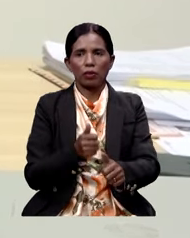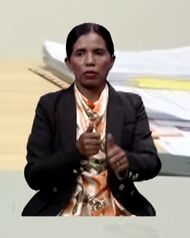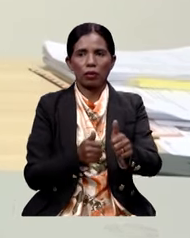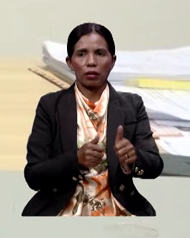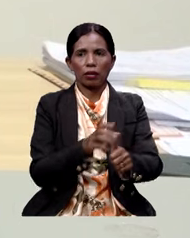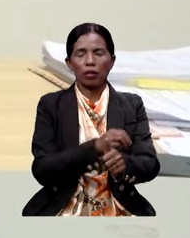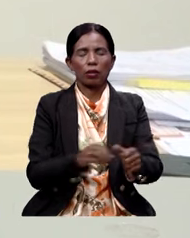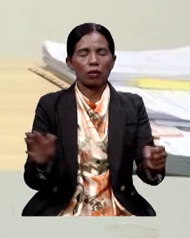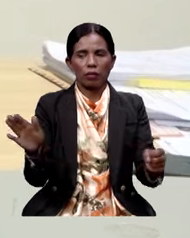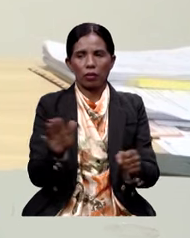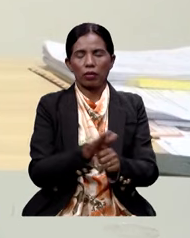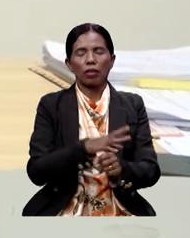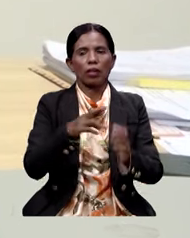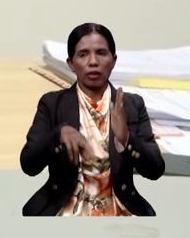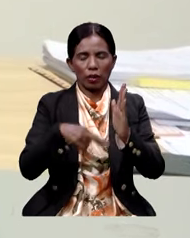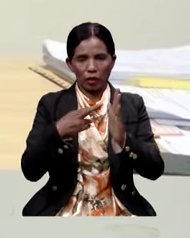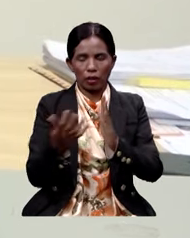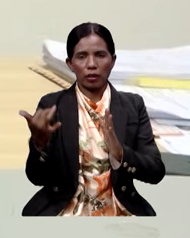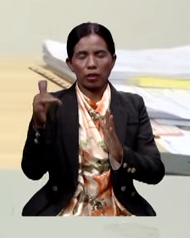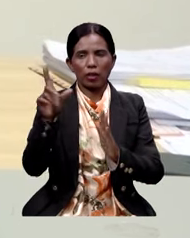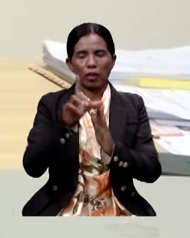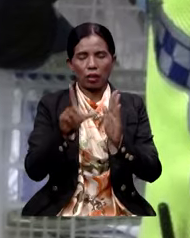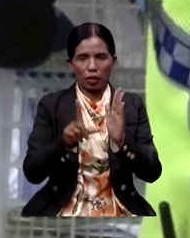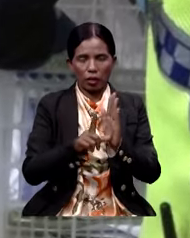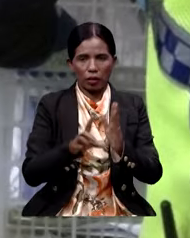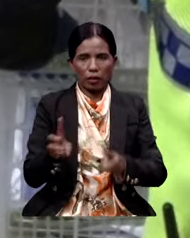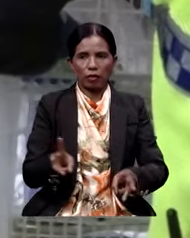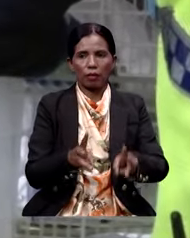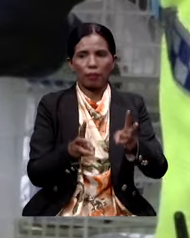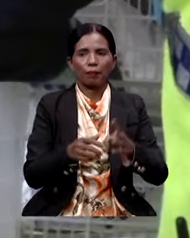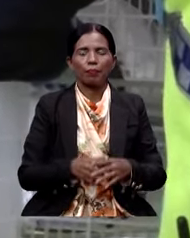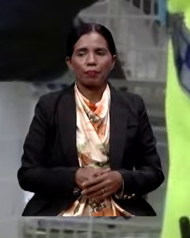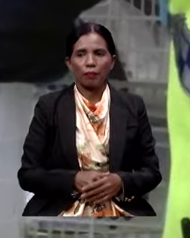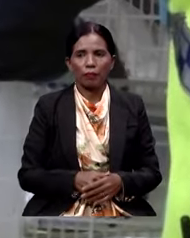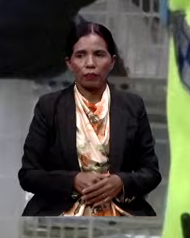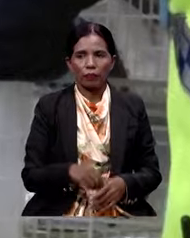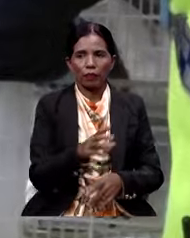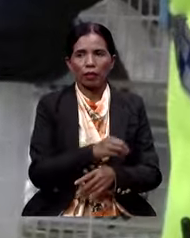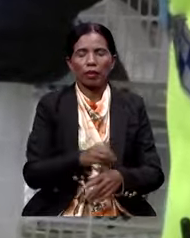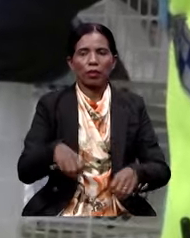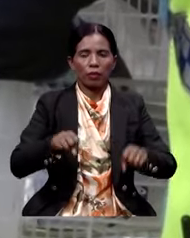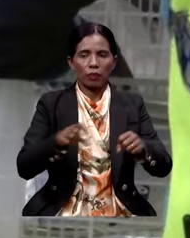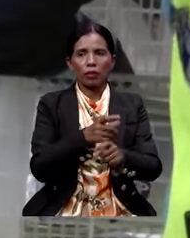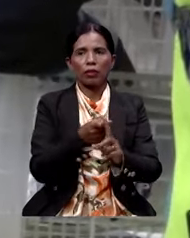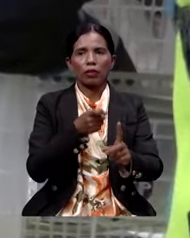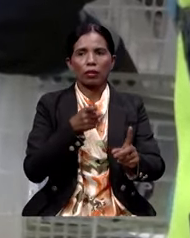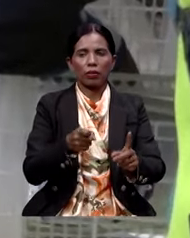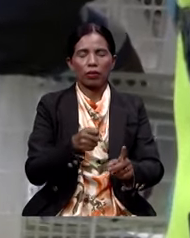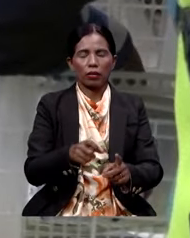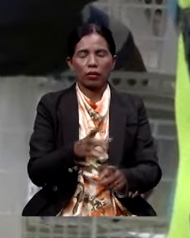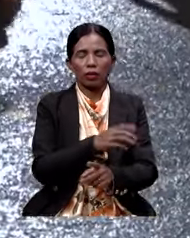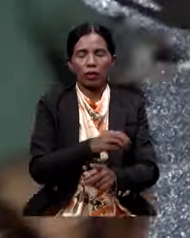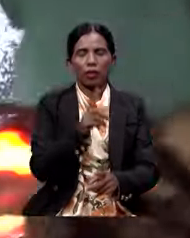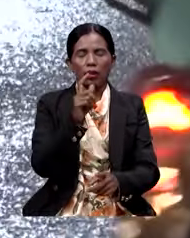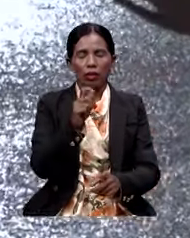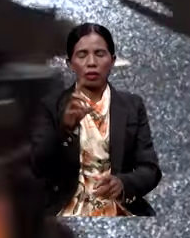tuvela complementa regras lei que o estranho chapa matrícula original para motorizada russi classificação T2X